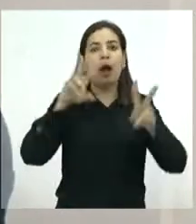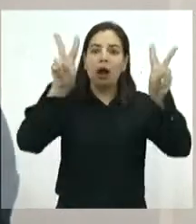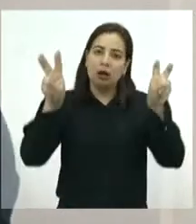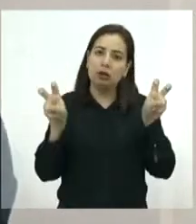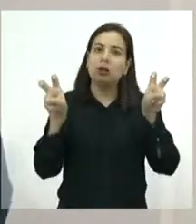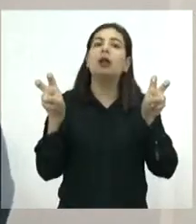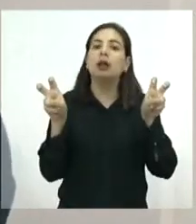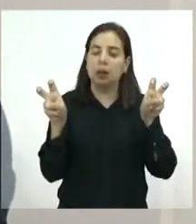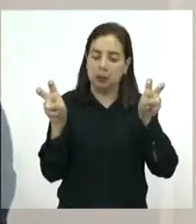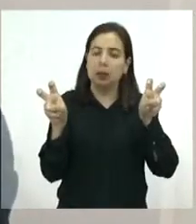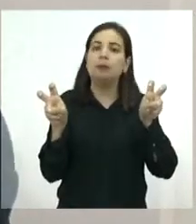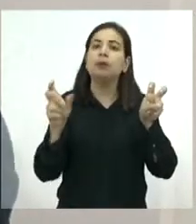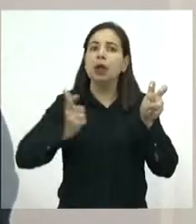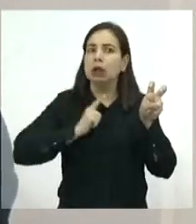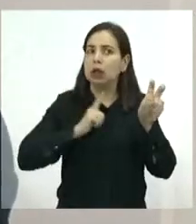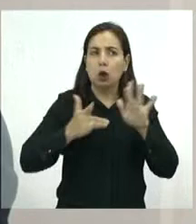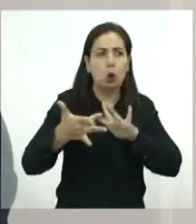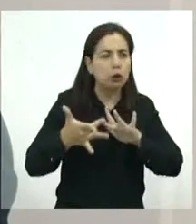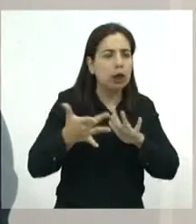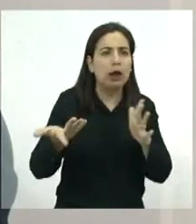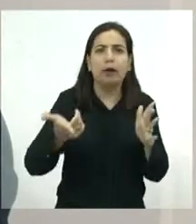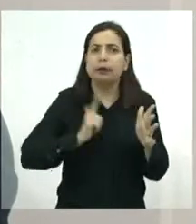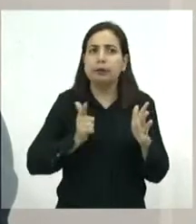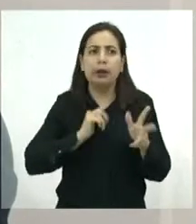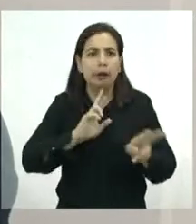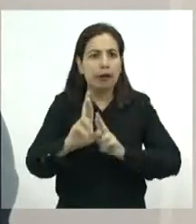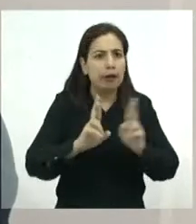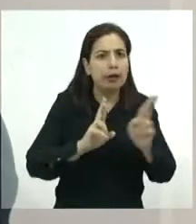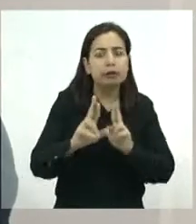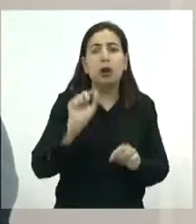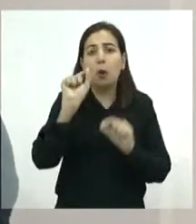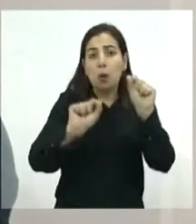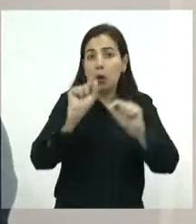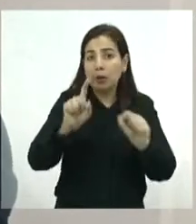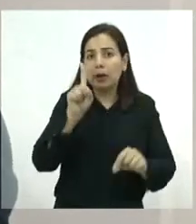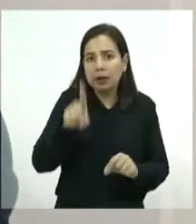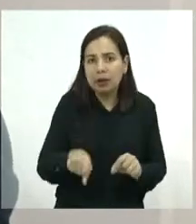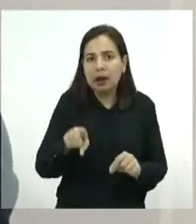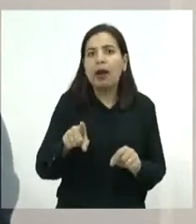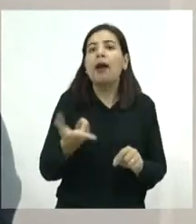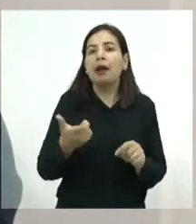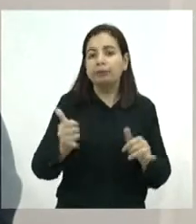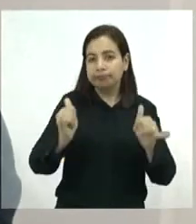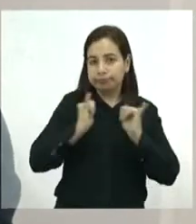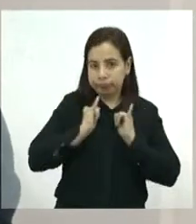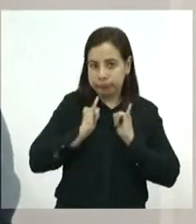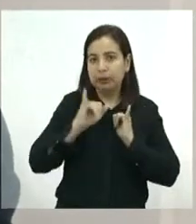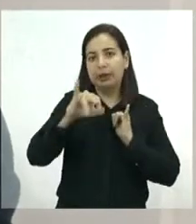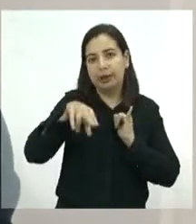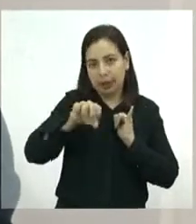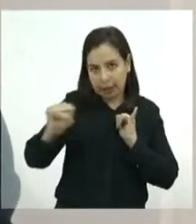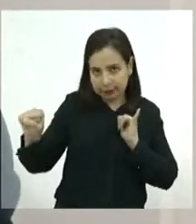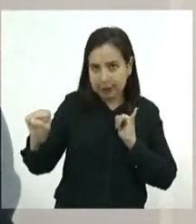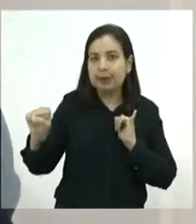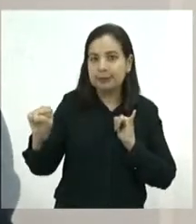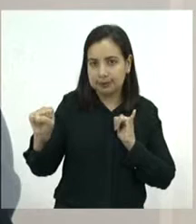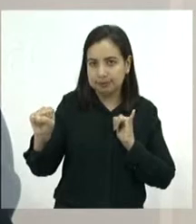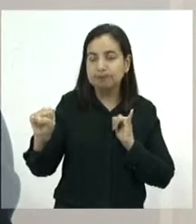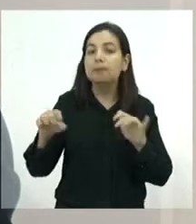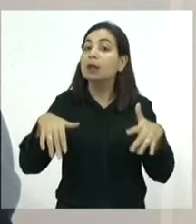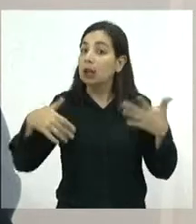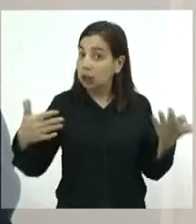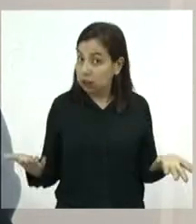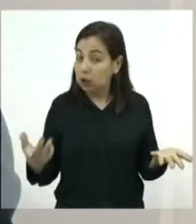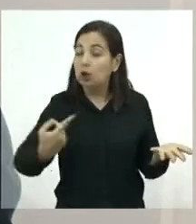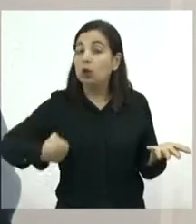tipo de contato, algum tipo de relação com a Previdência Federal, com o INSS. Então, nós propusemos